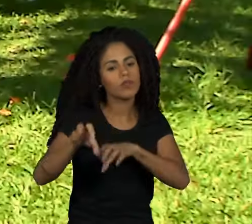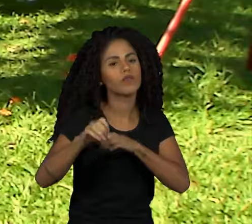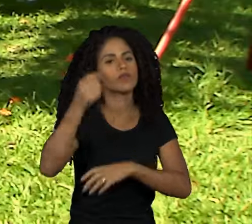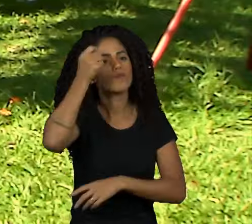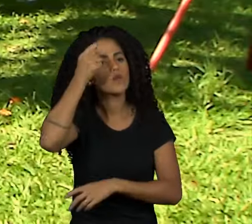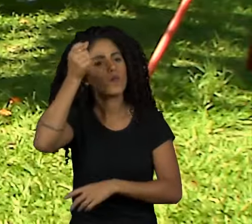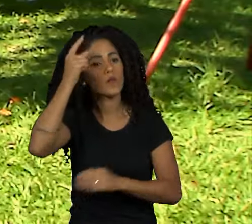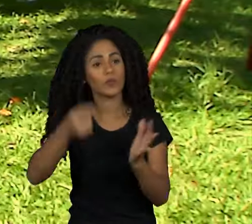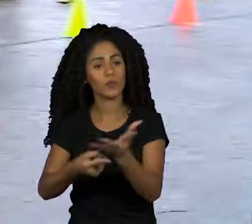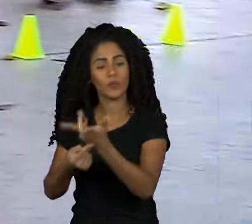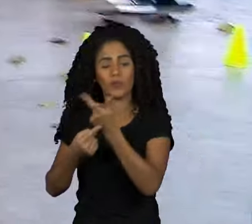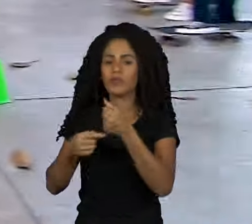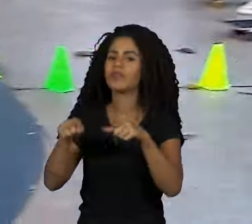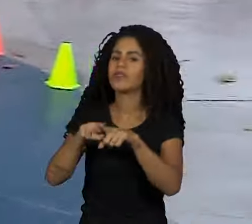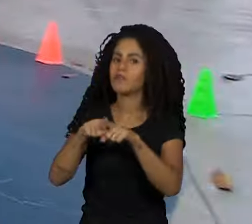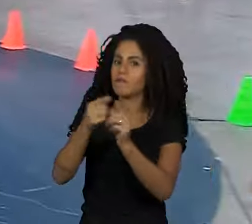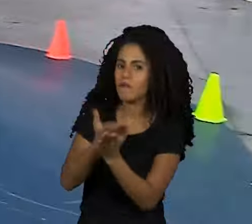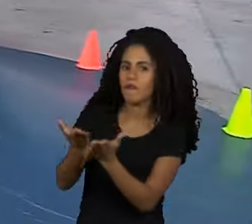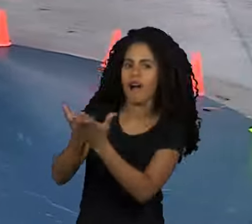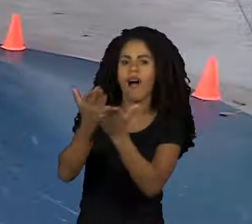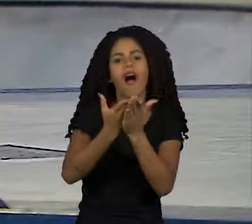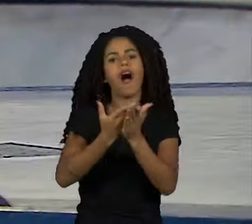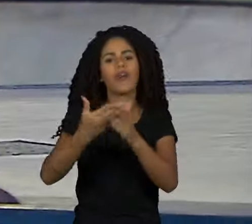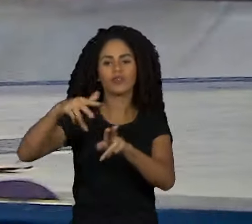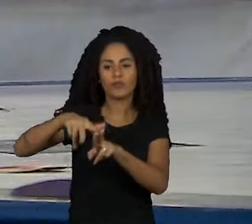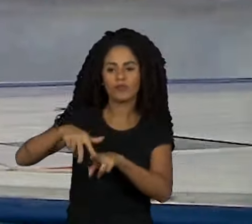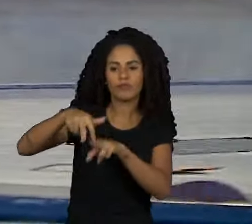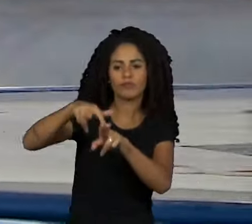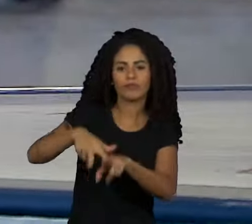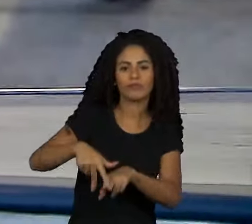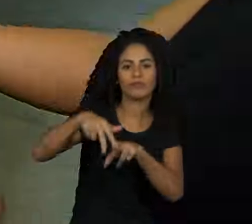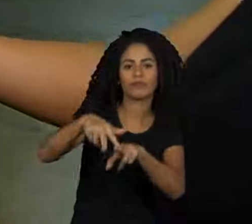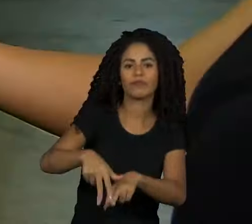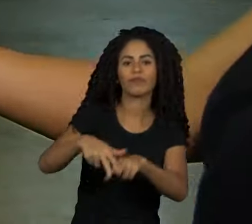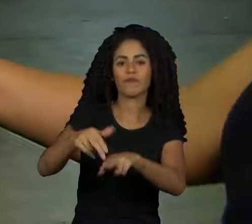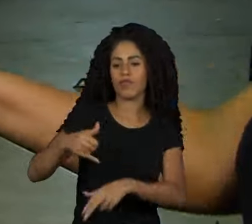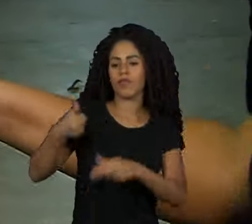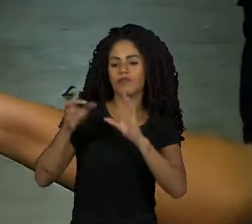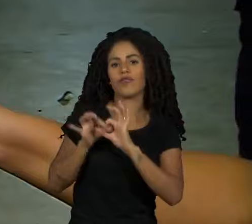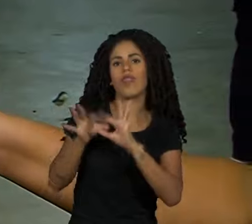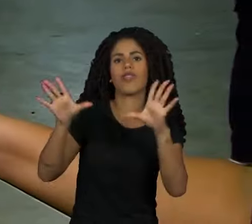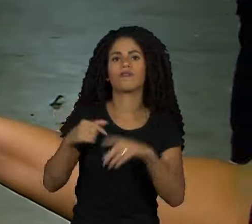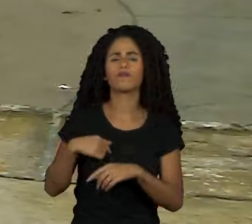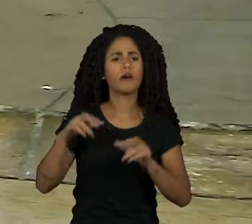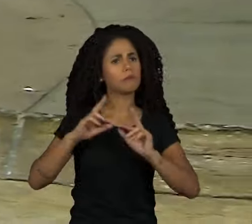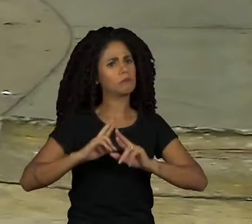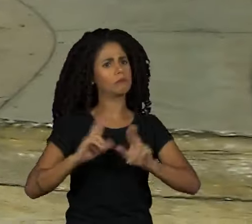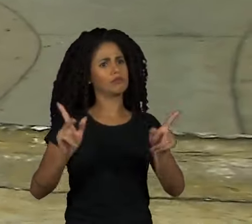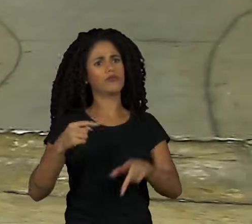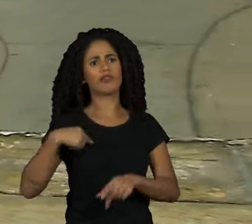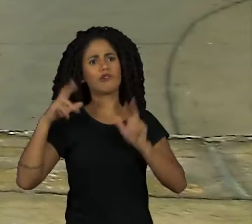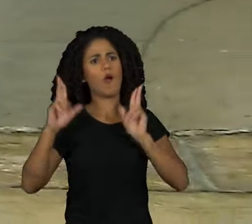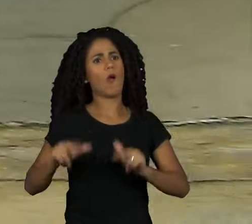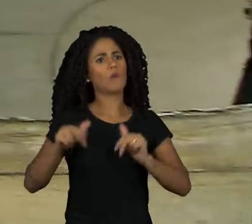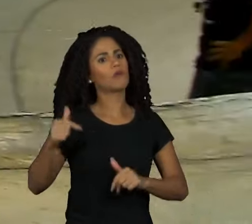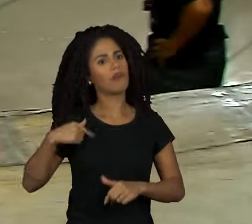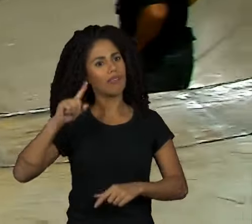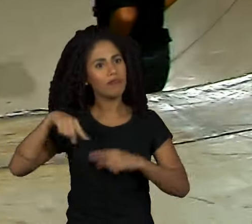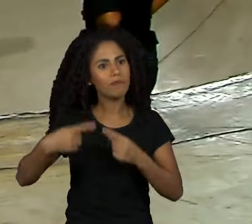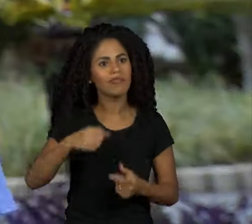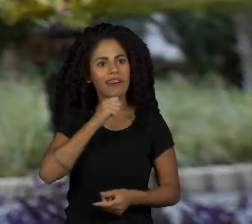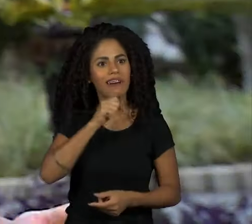E ainda uma aula de skate para todas as idades. Uma coisa diferente, eu nunca tinha feito isso, né? Depois de velha, começar a fazer, andar